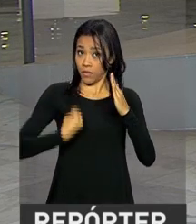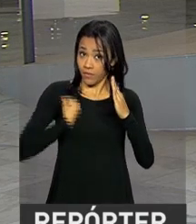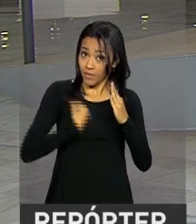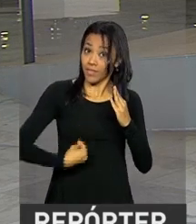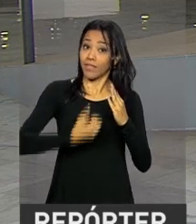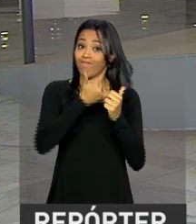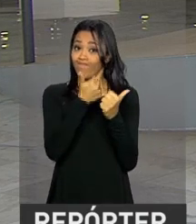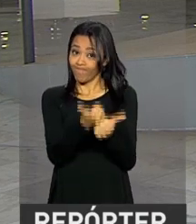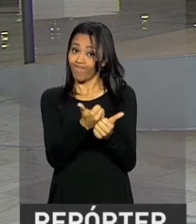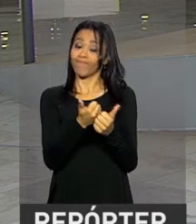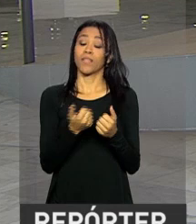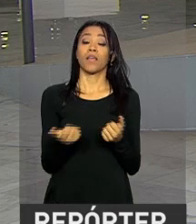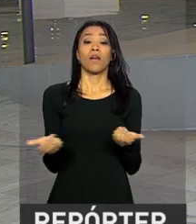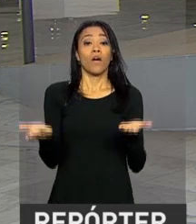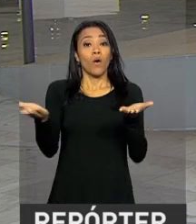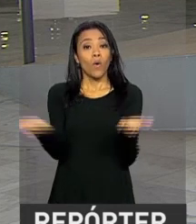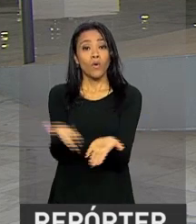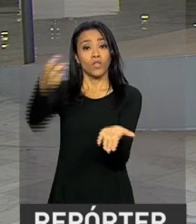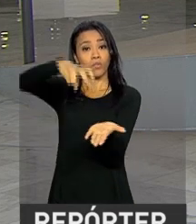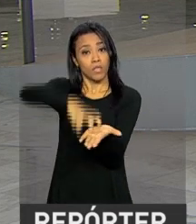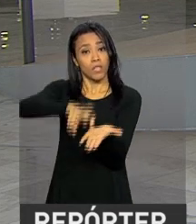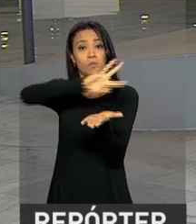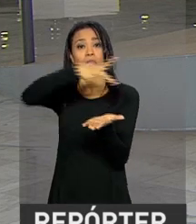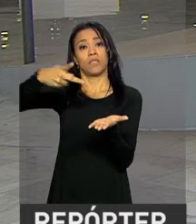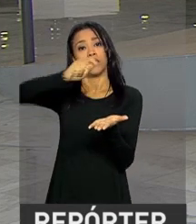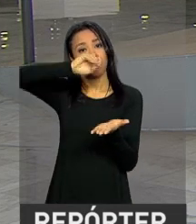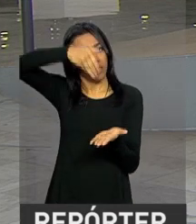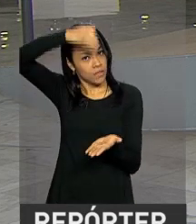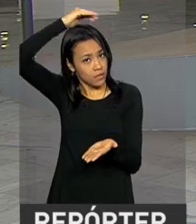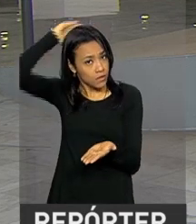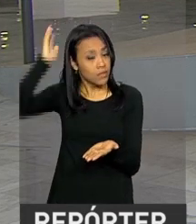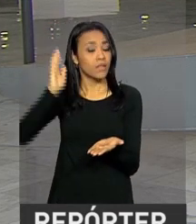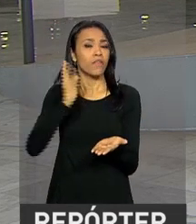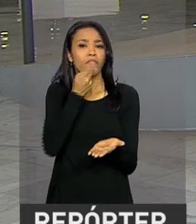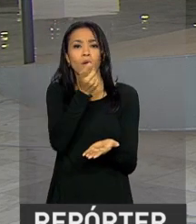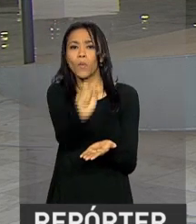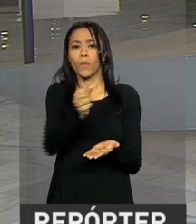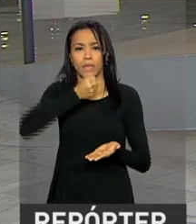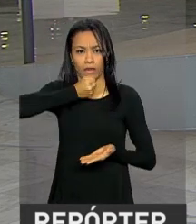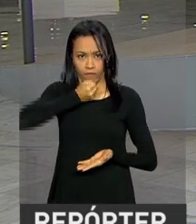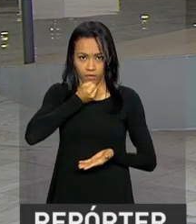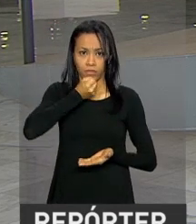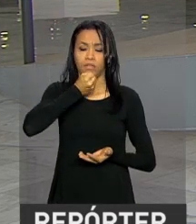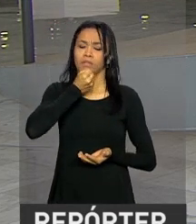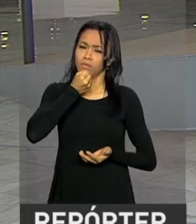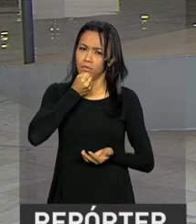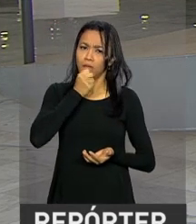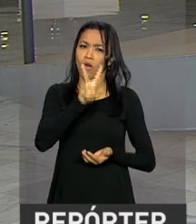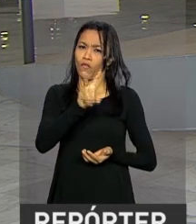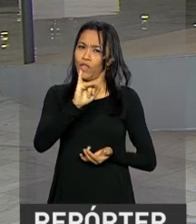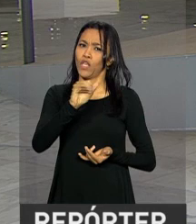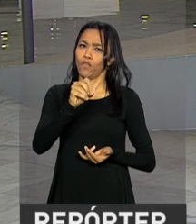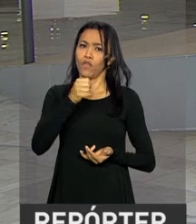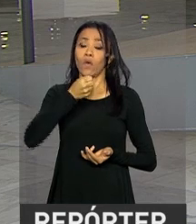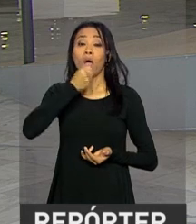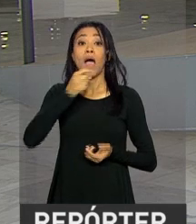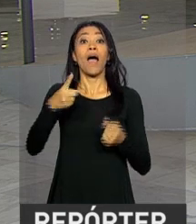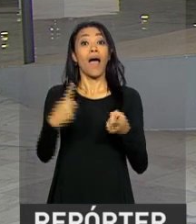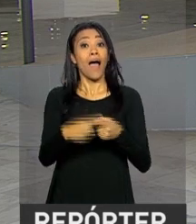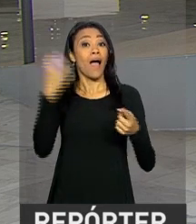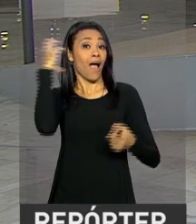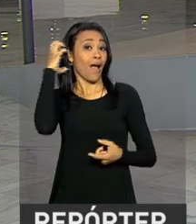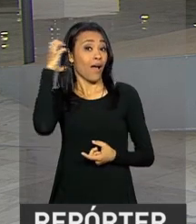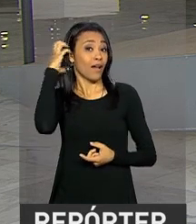Vida. Agora pela manhã, Daniele, o presidente em exercício, Michel Temer, concedeu uma entrevista ao vivo à rádio Jovem